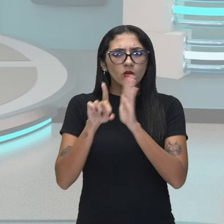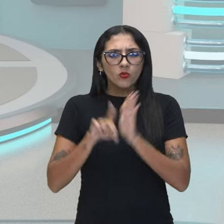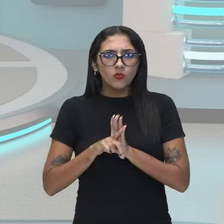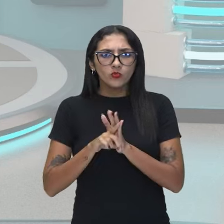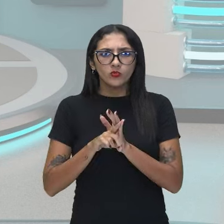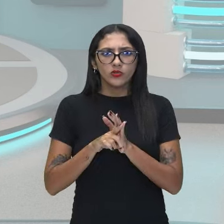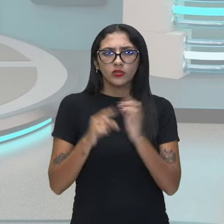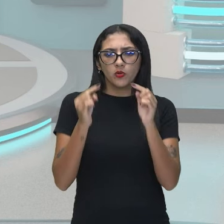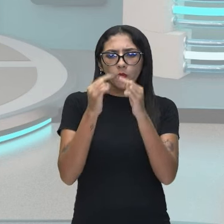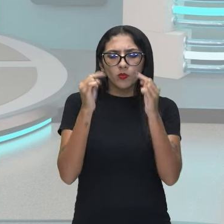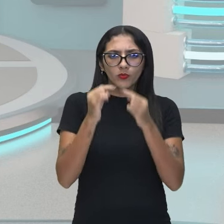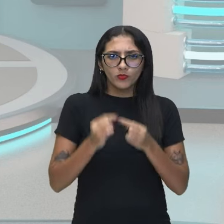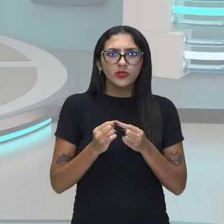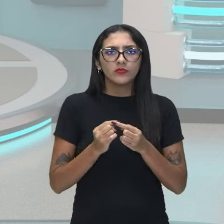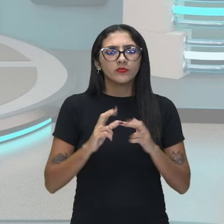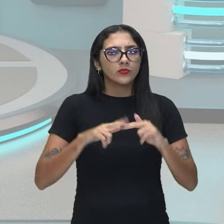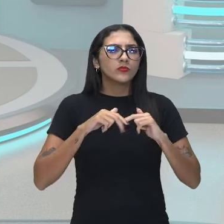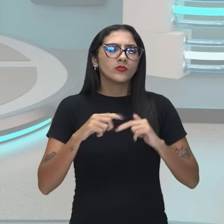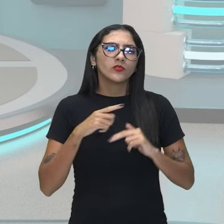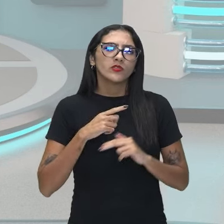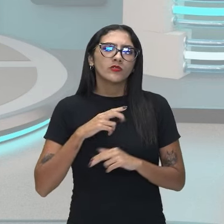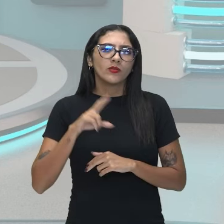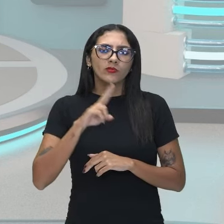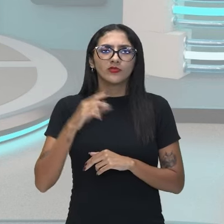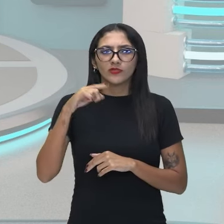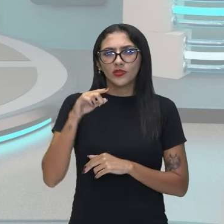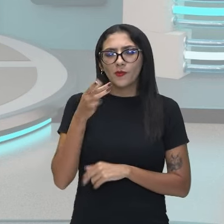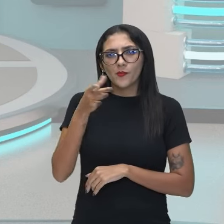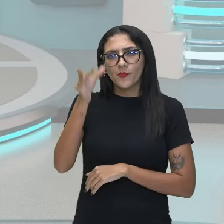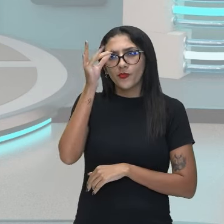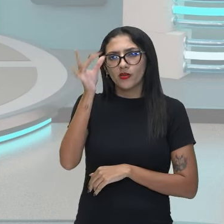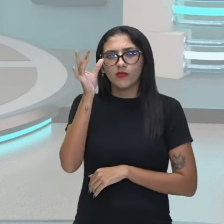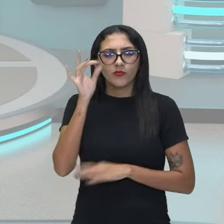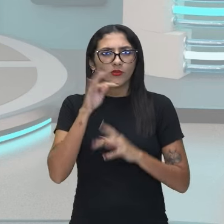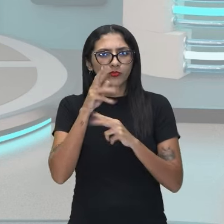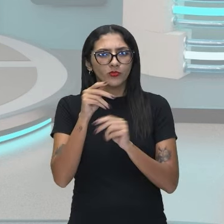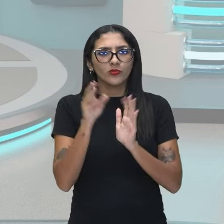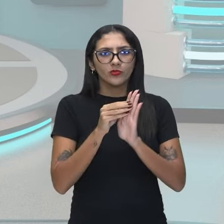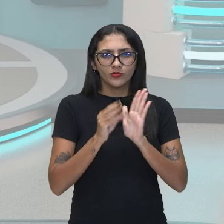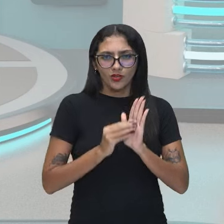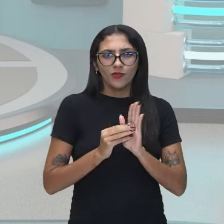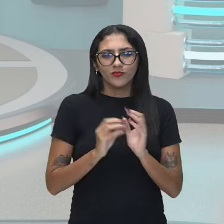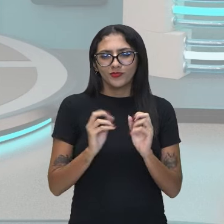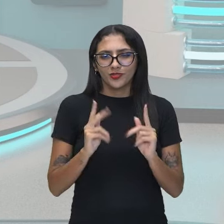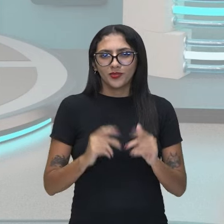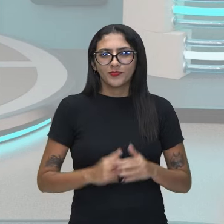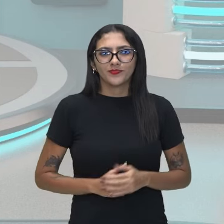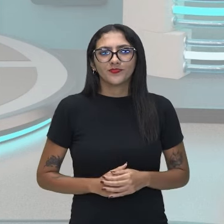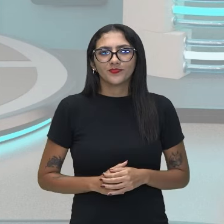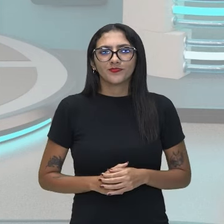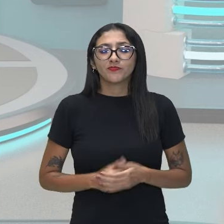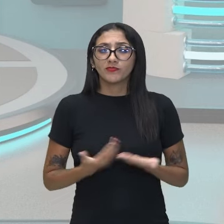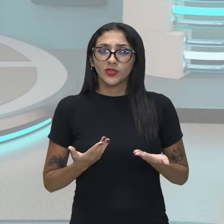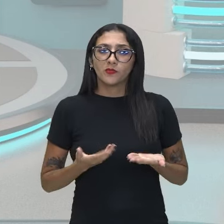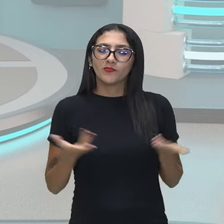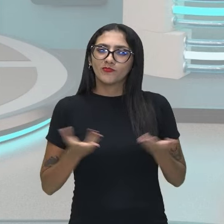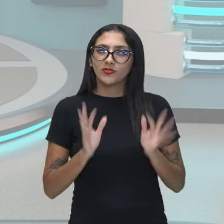passa para o processo justamente de fixação daquele conteúdo, ok, pessoal? Então, assim,